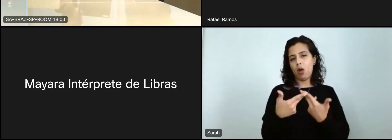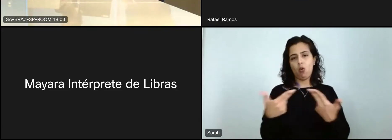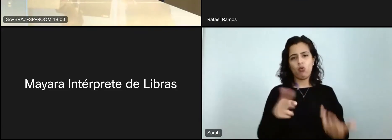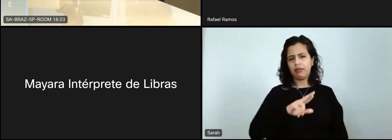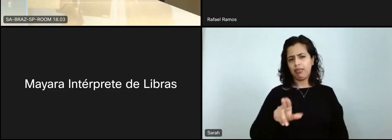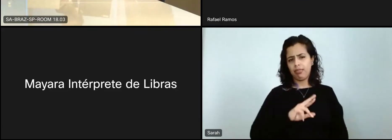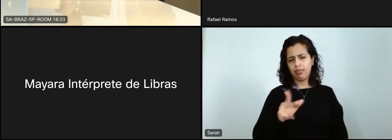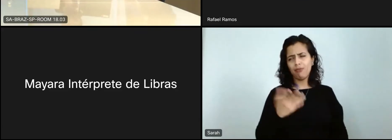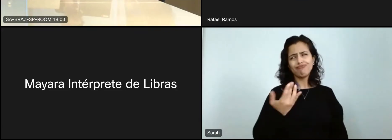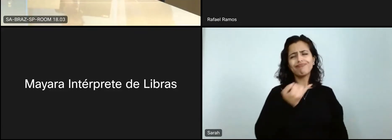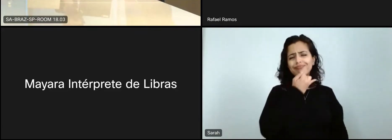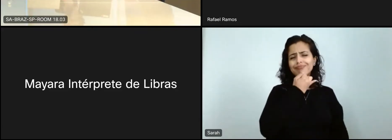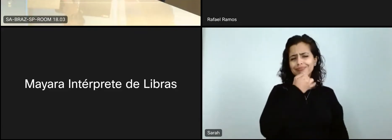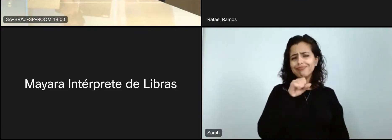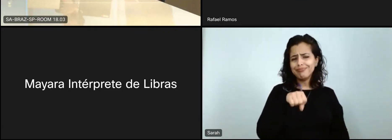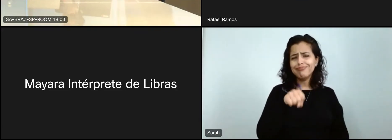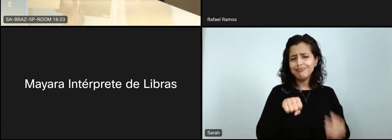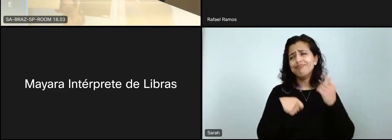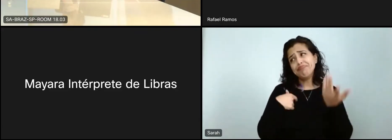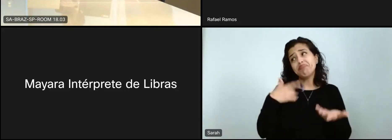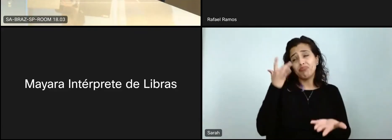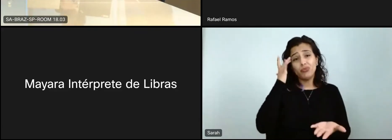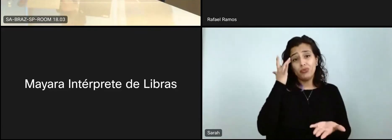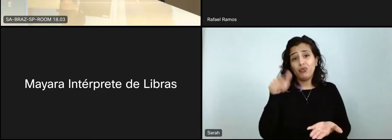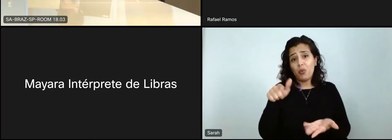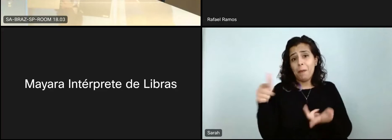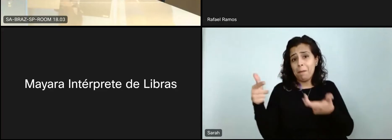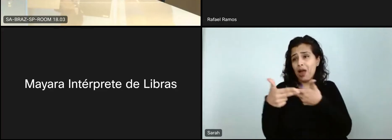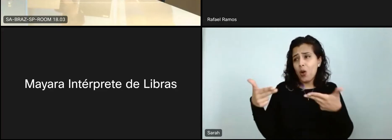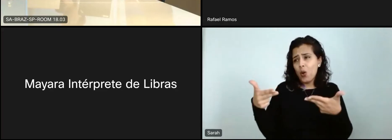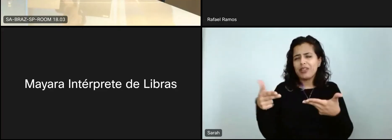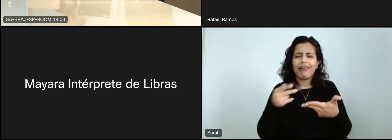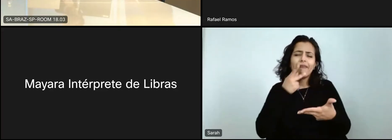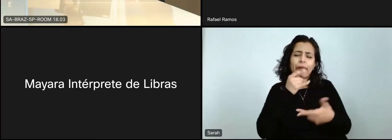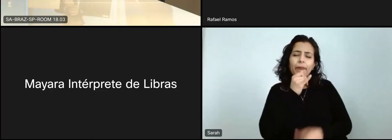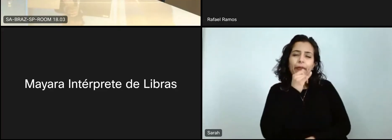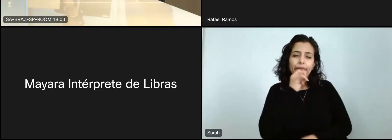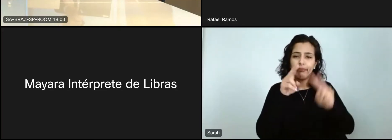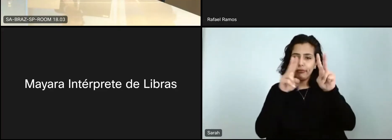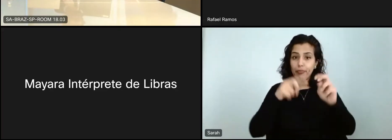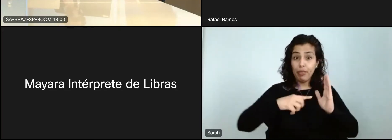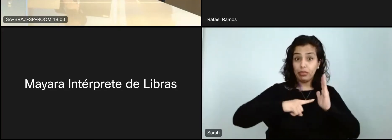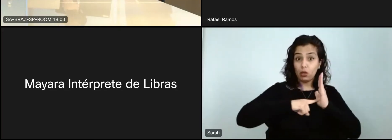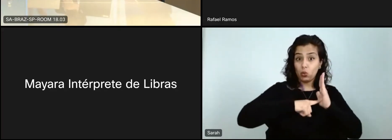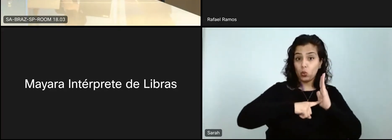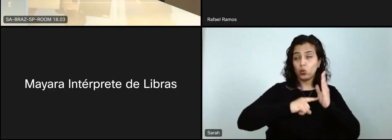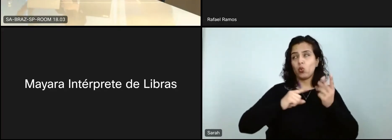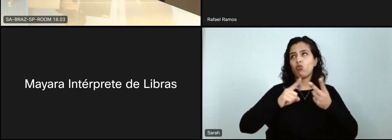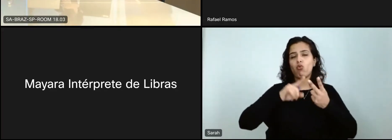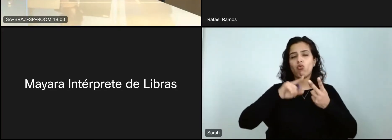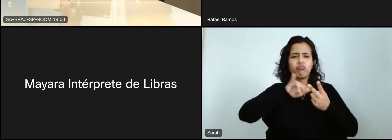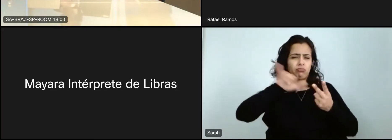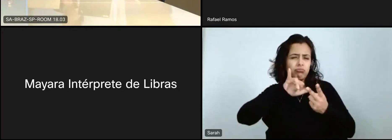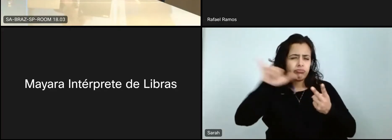muito triste, até um ponto, né? A gente acaba falando sobre denúncia, sobre questão de alertar o time